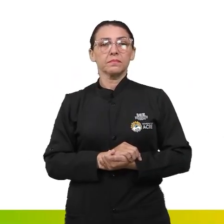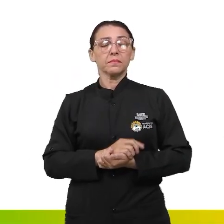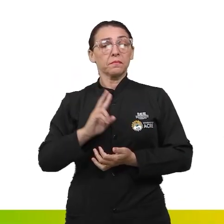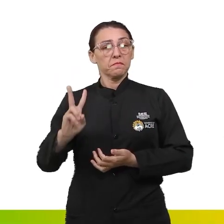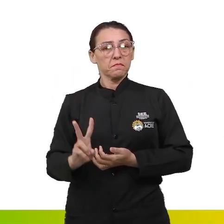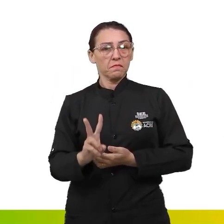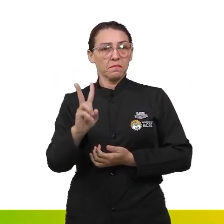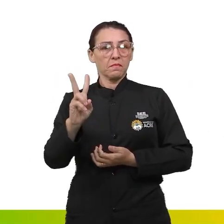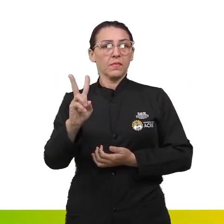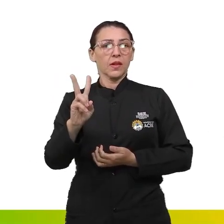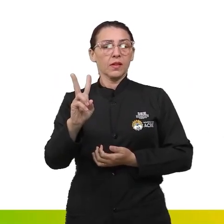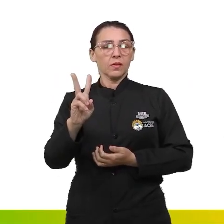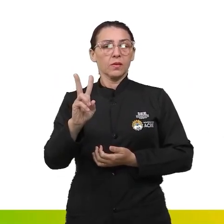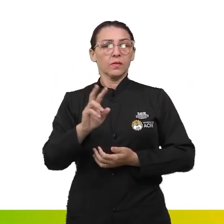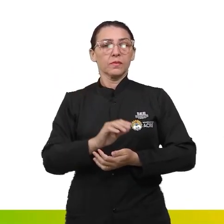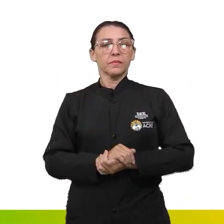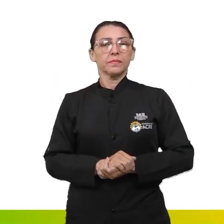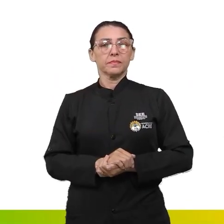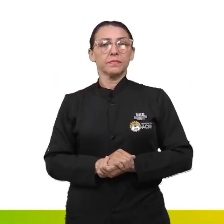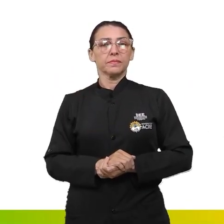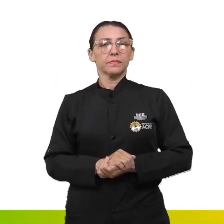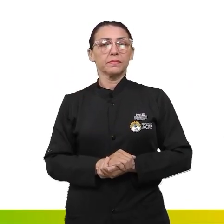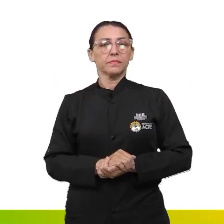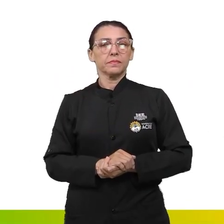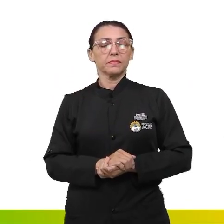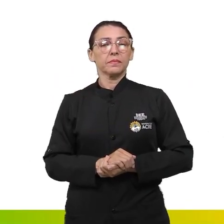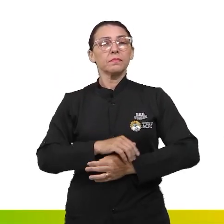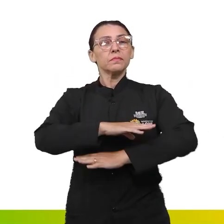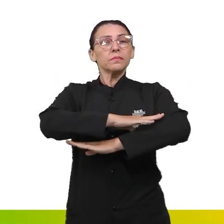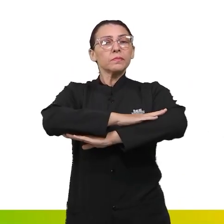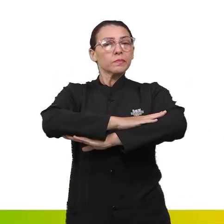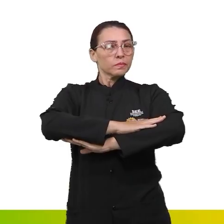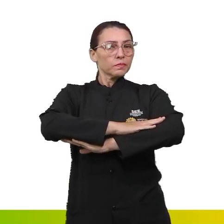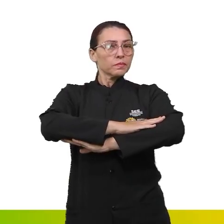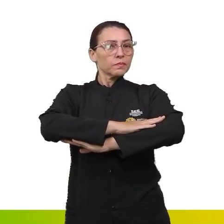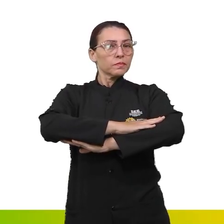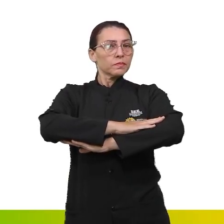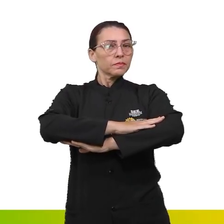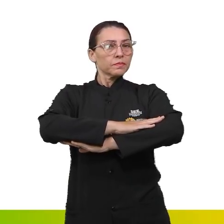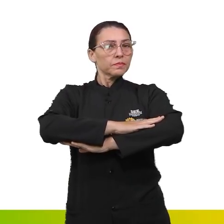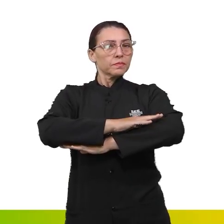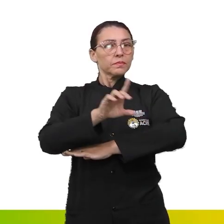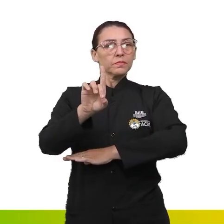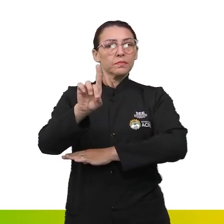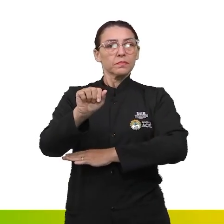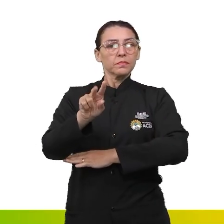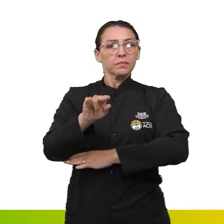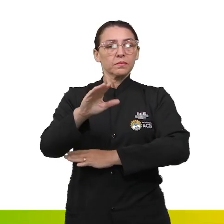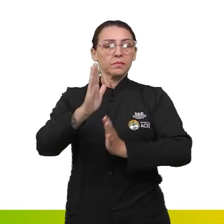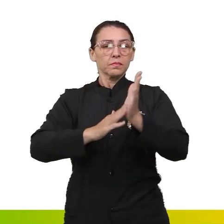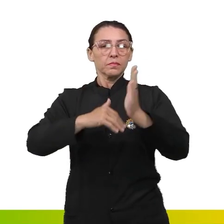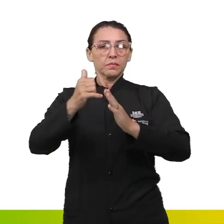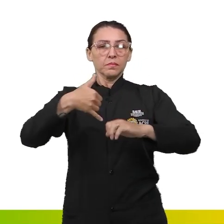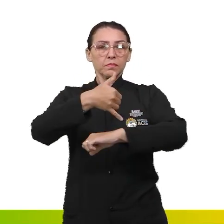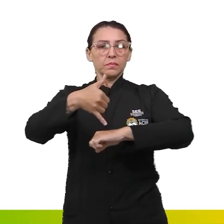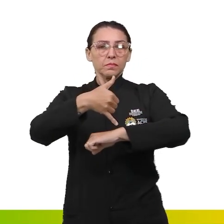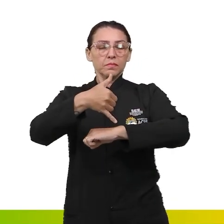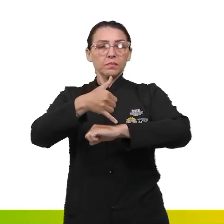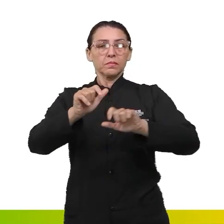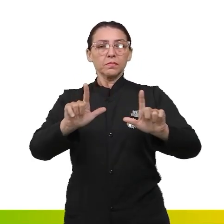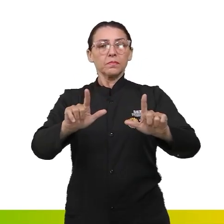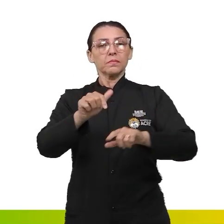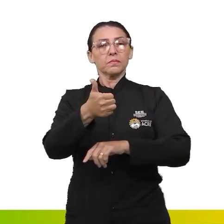valor inestimável, que é a Mona Lisa, de Leonardo da Vinci, pintada em óleo sobre tela